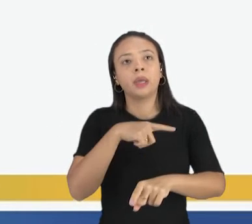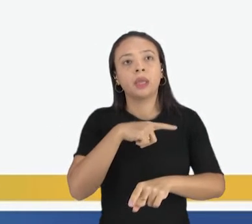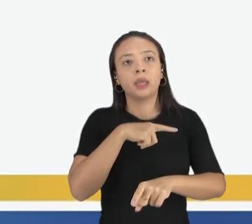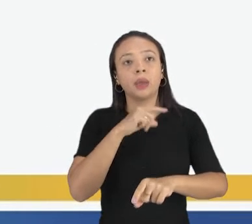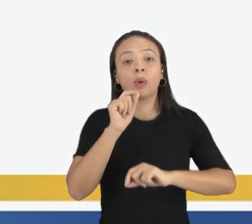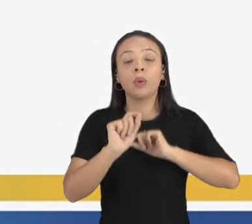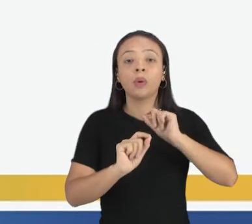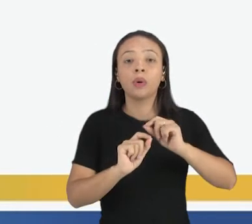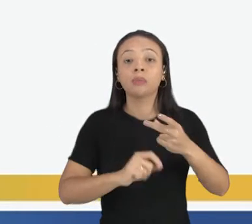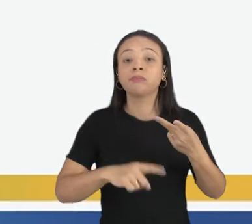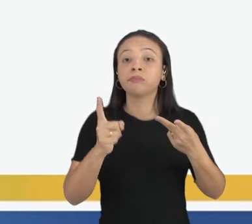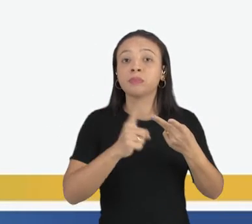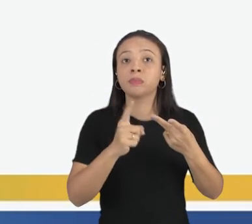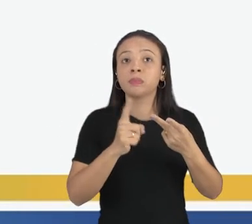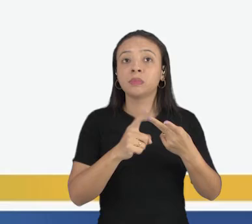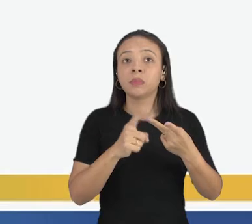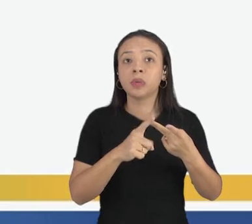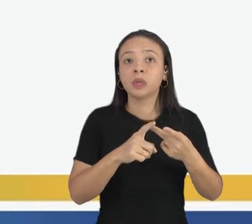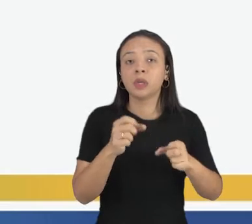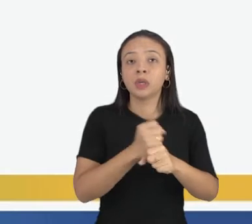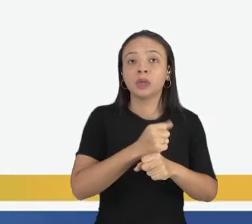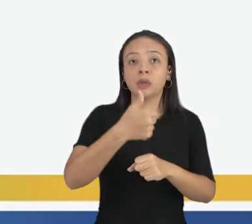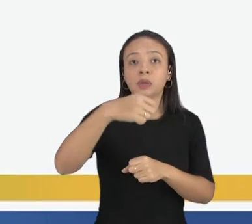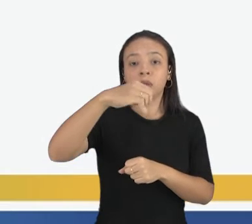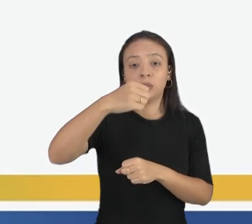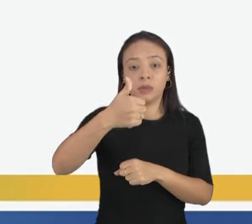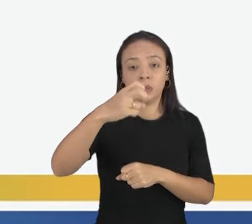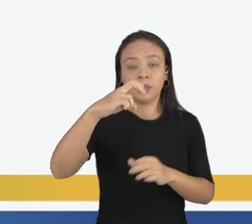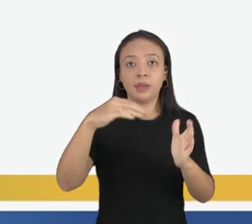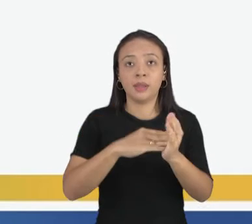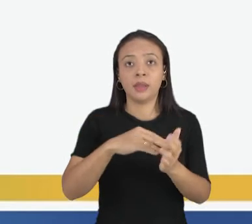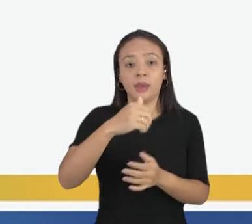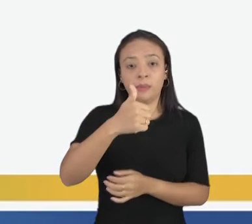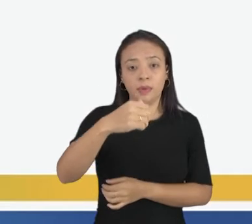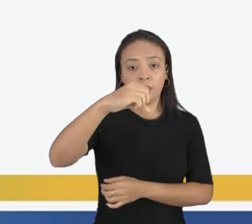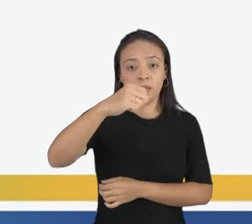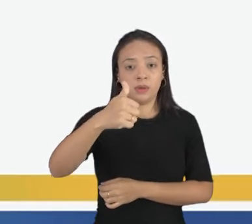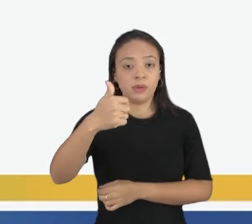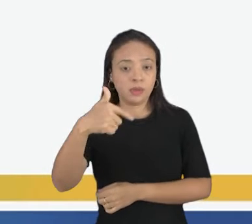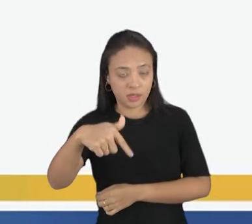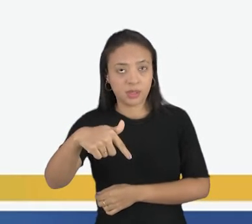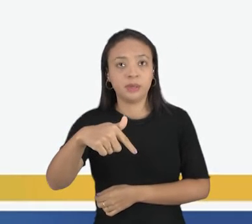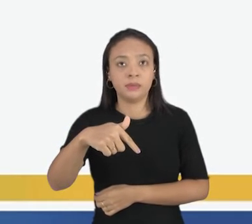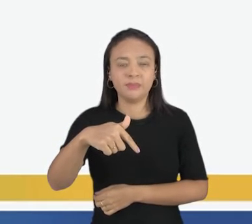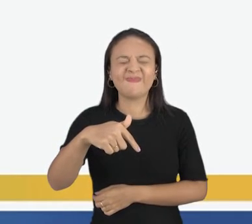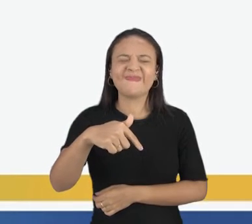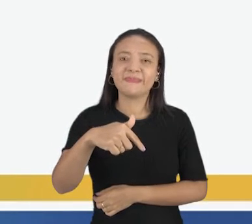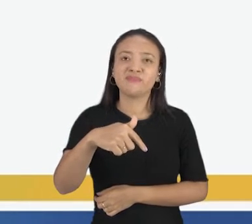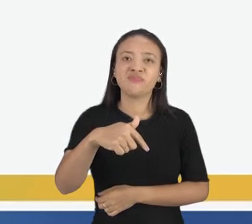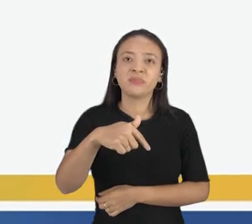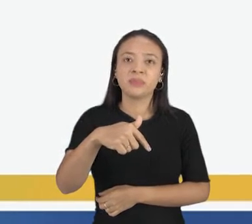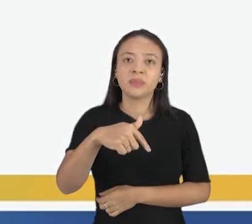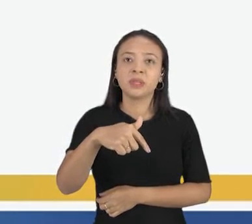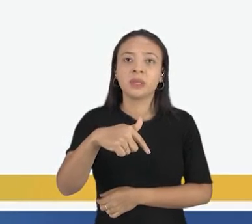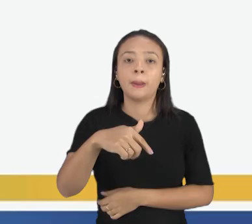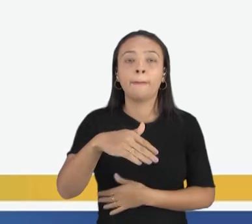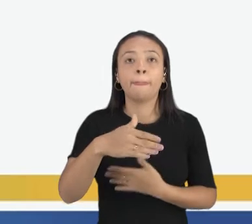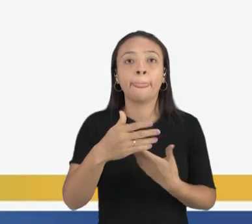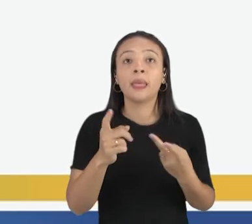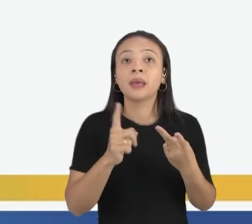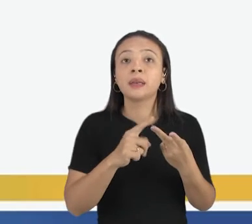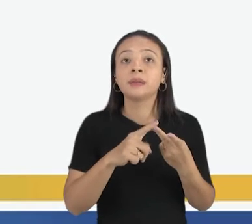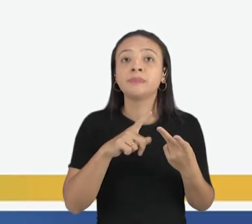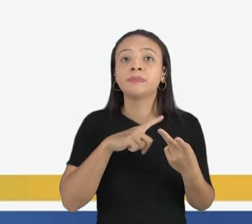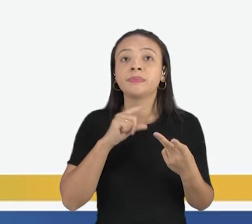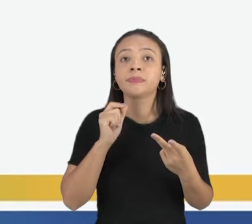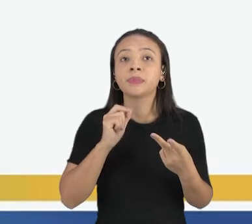tem depois, na segunda fase, que é de 1915 a 1917, a primeira vai de 1914 a 1915, tá, pessoal? Um ano. Na segunda a